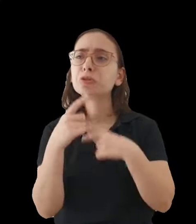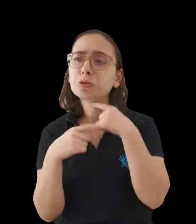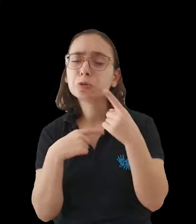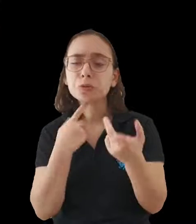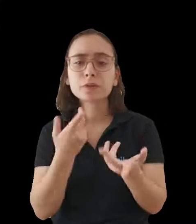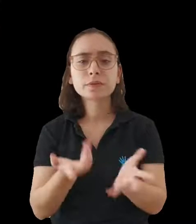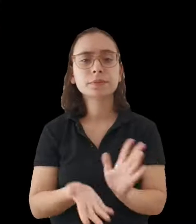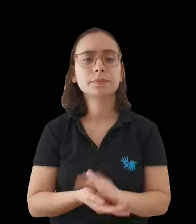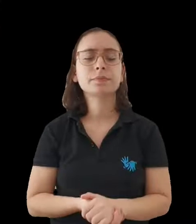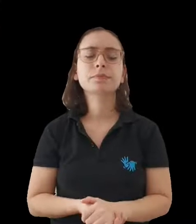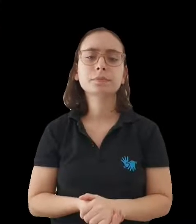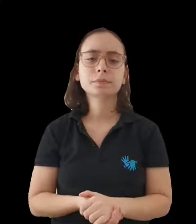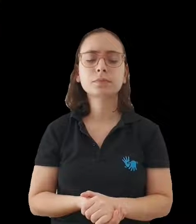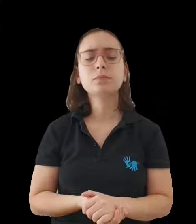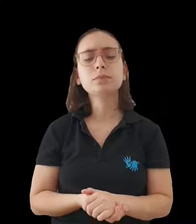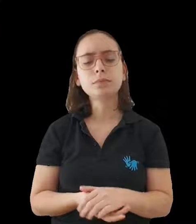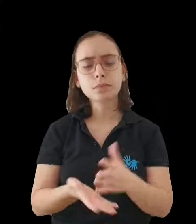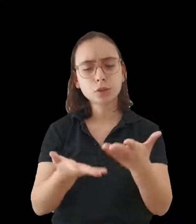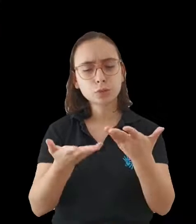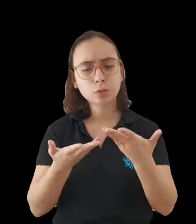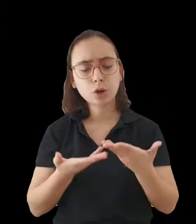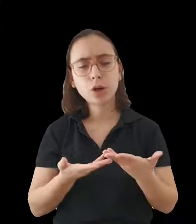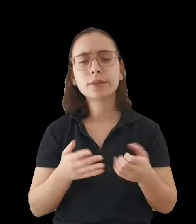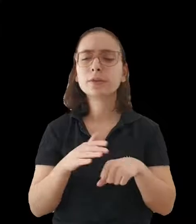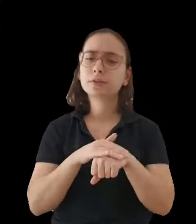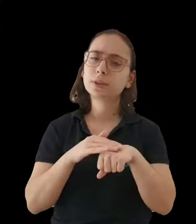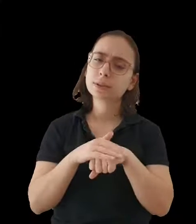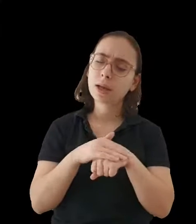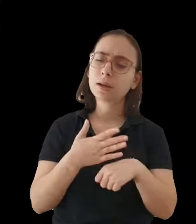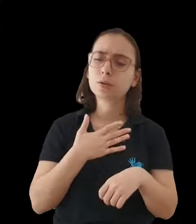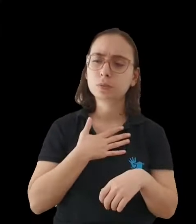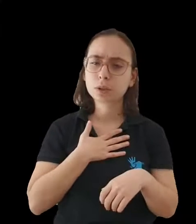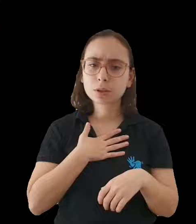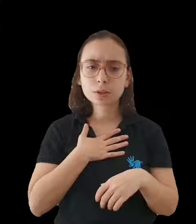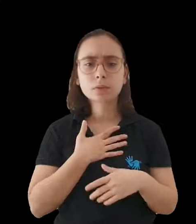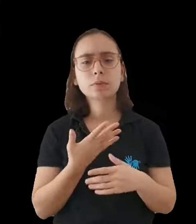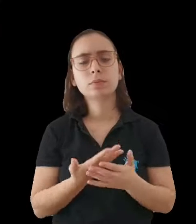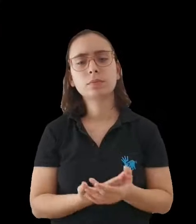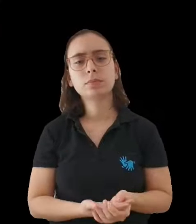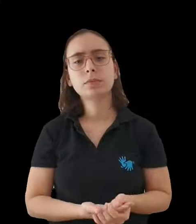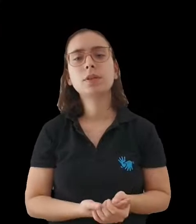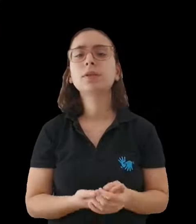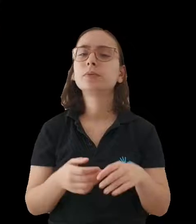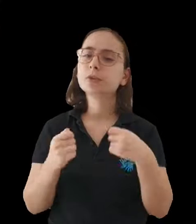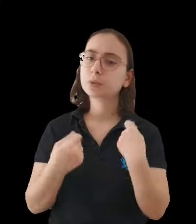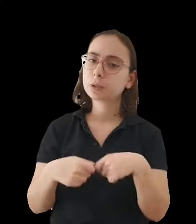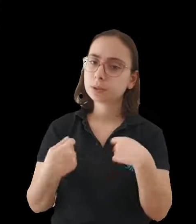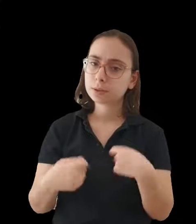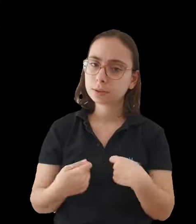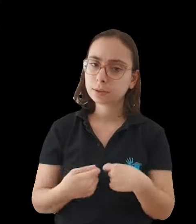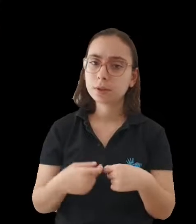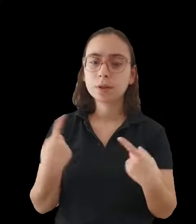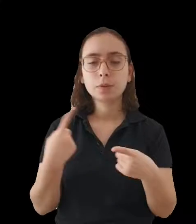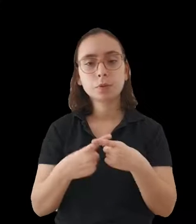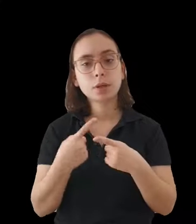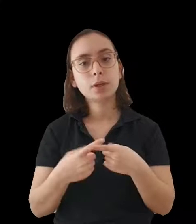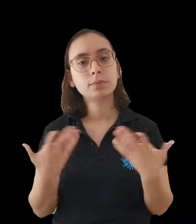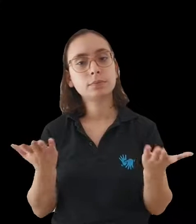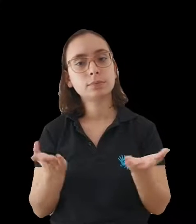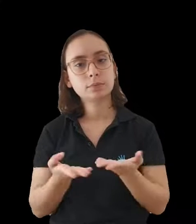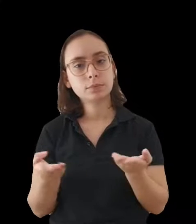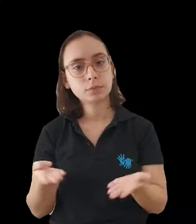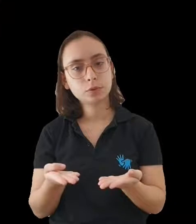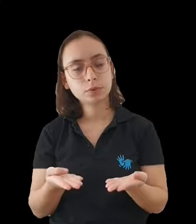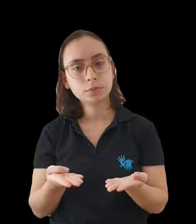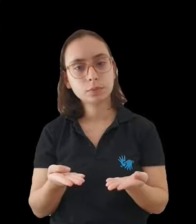vocês podem entrar em contato, tá? Comigo, pede para a Milena, se vocês precisarem. Porque agora é como se a